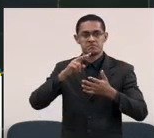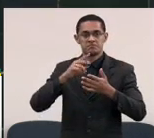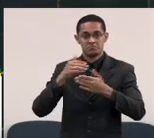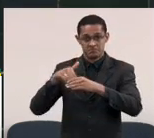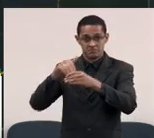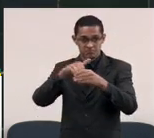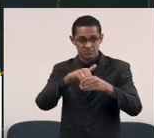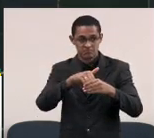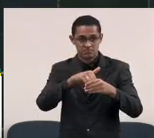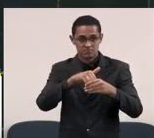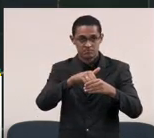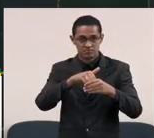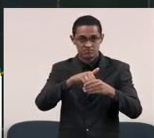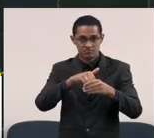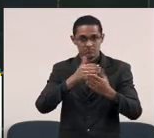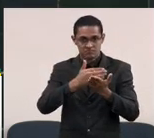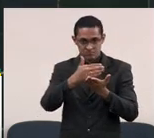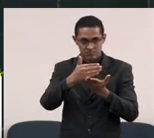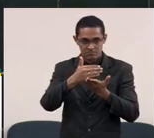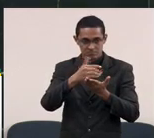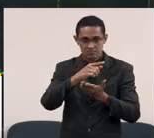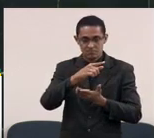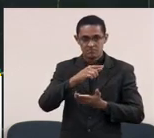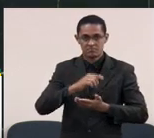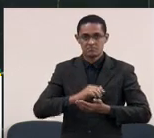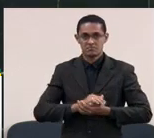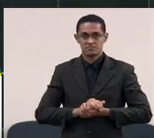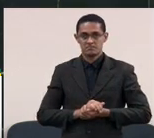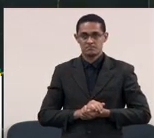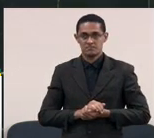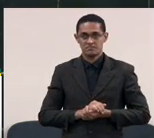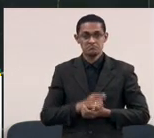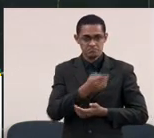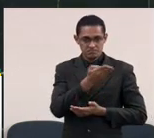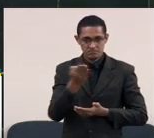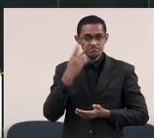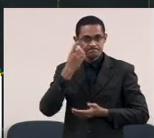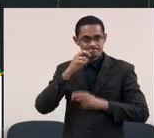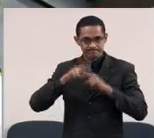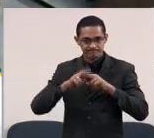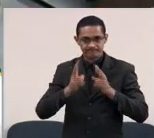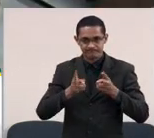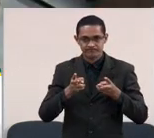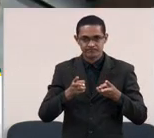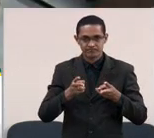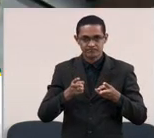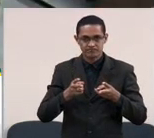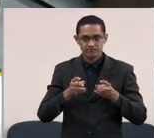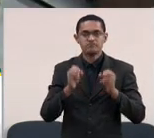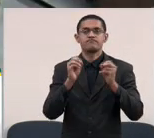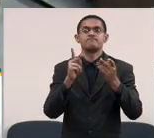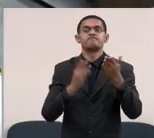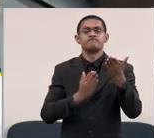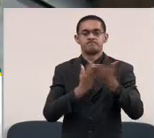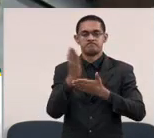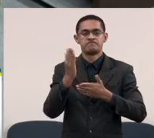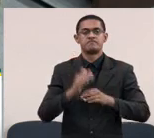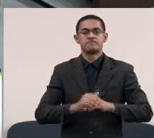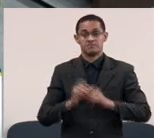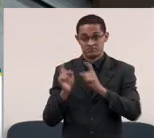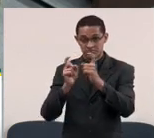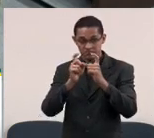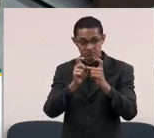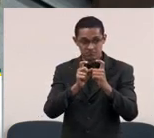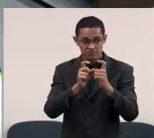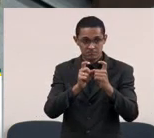o pedido de urgência da moção. Os deputados estiverem de acordo, permaneçam como estão. Aprovado. Está em